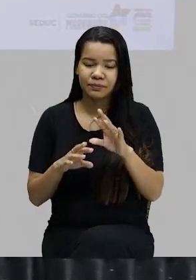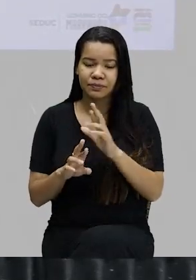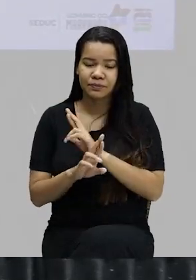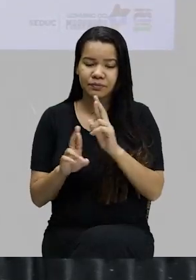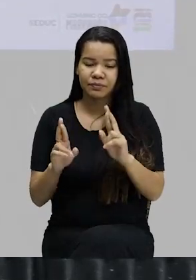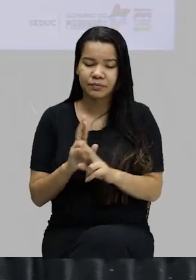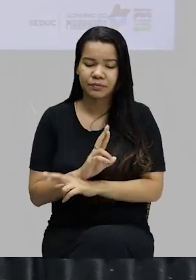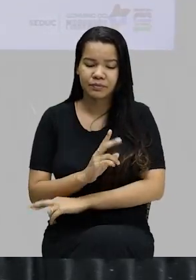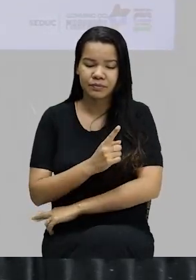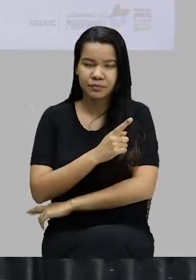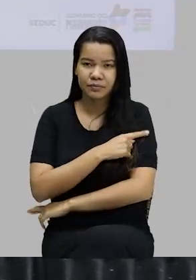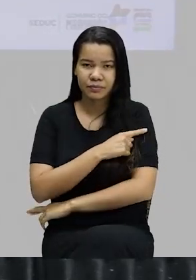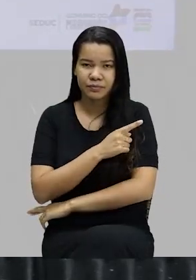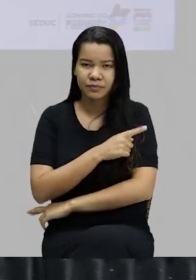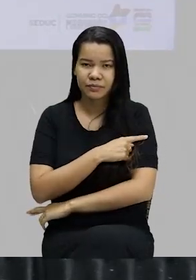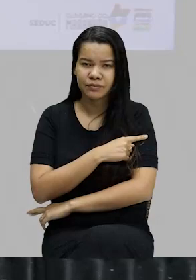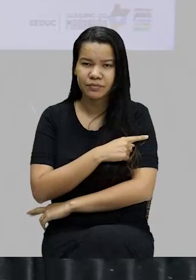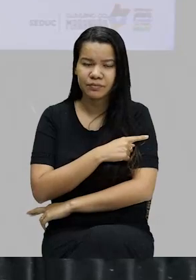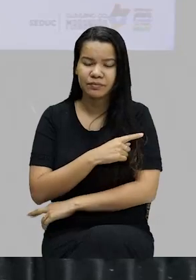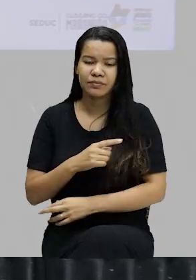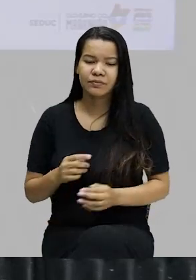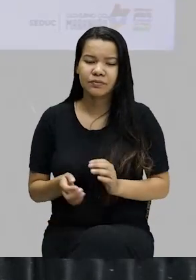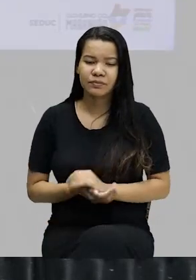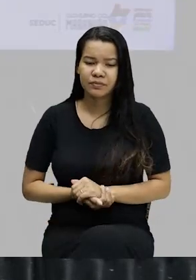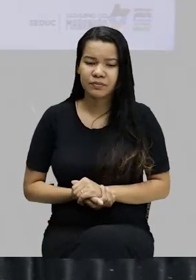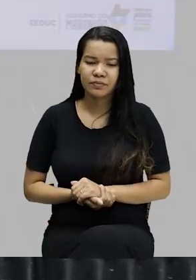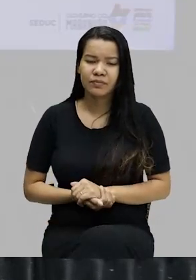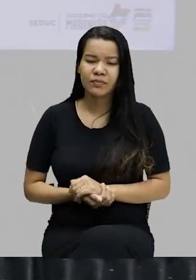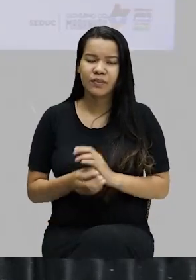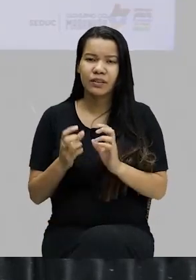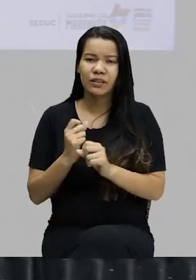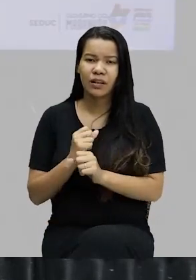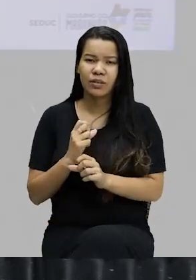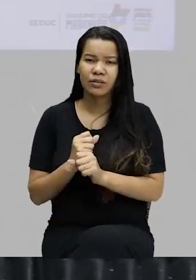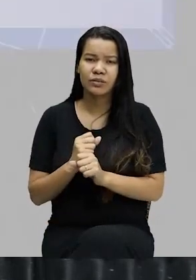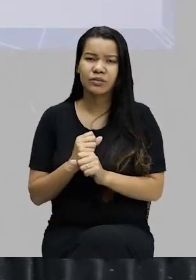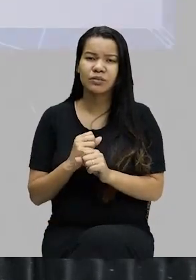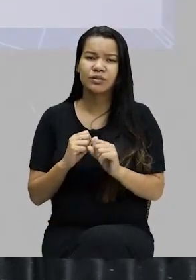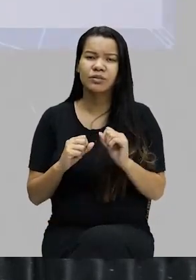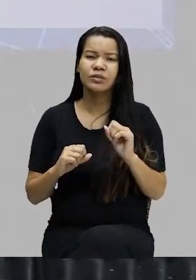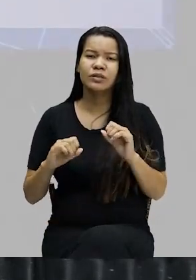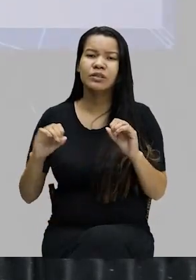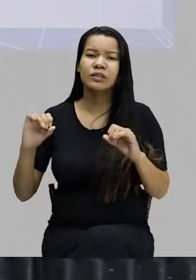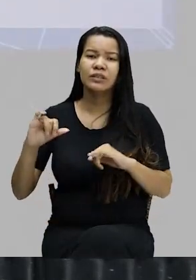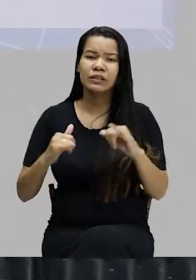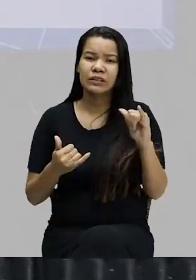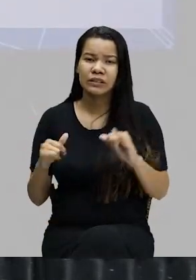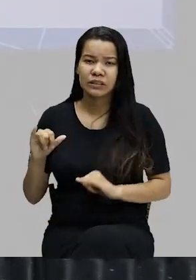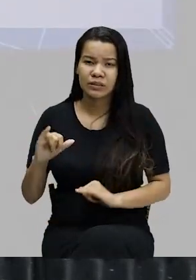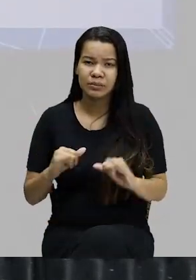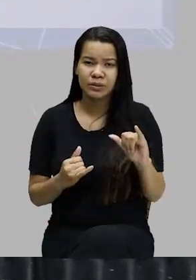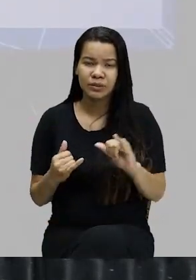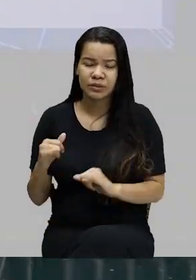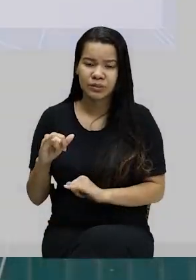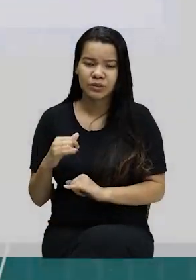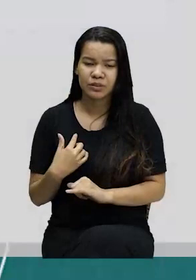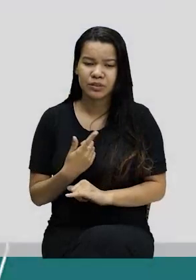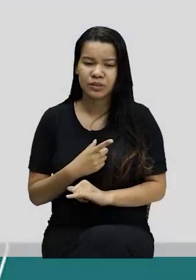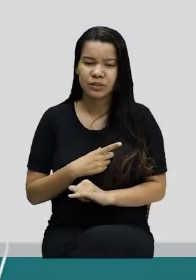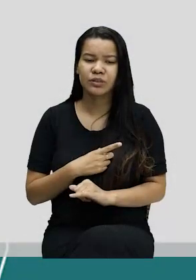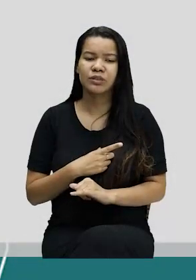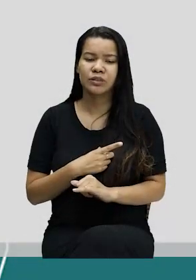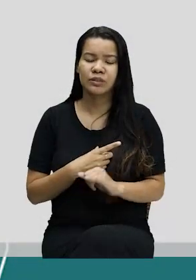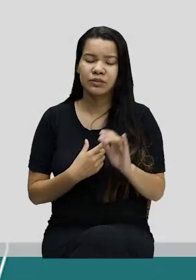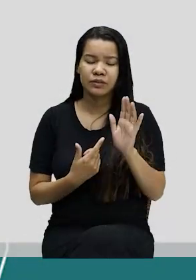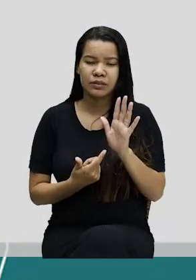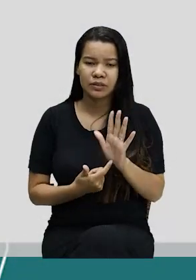primeiro ano do ensino médio, cálculos químicos, e na nossa aula nós vamos estar abordando dois